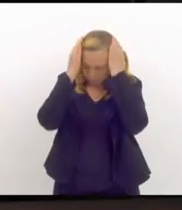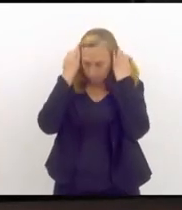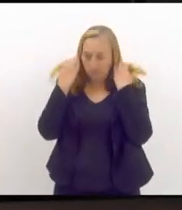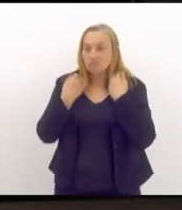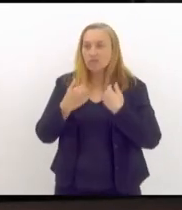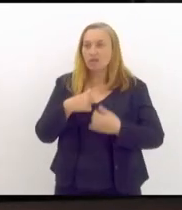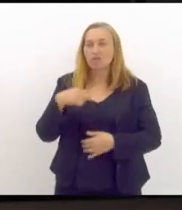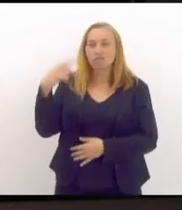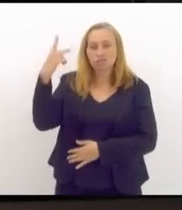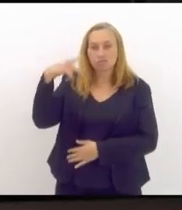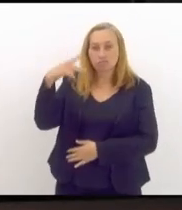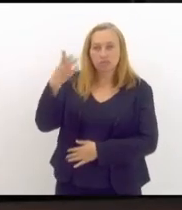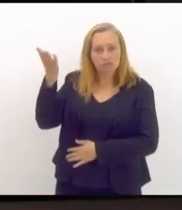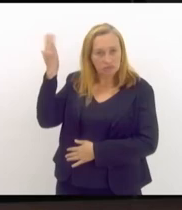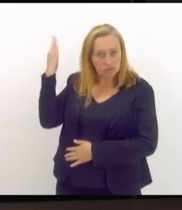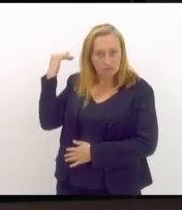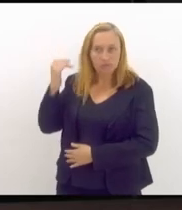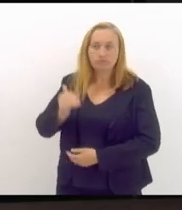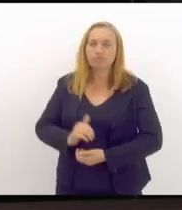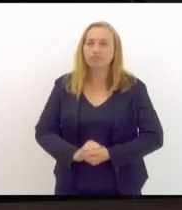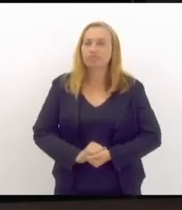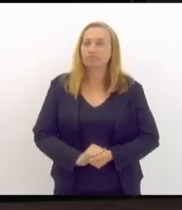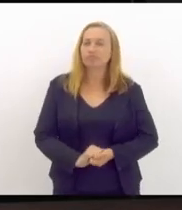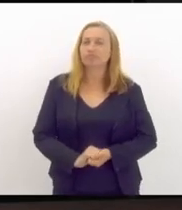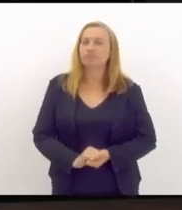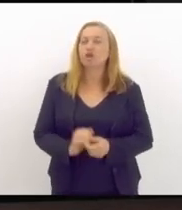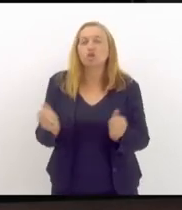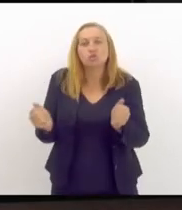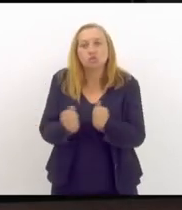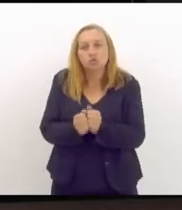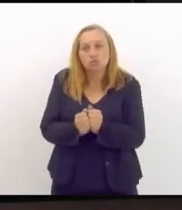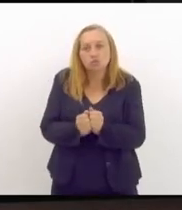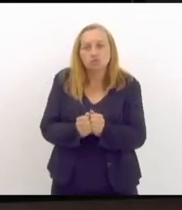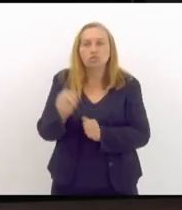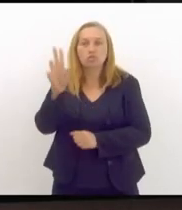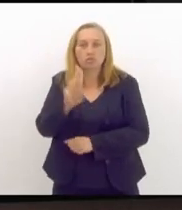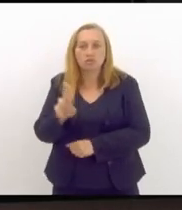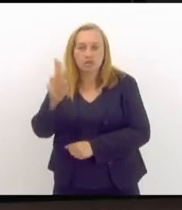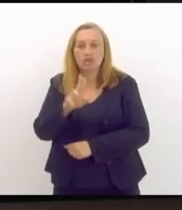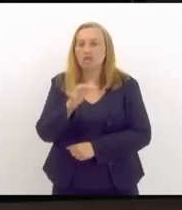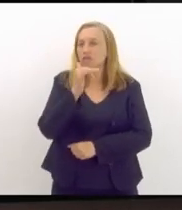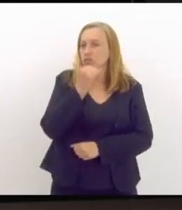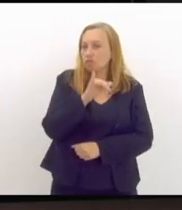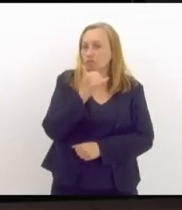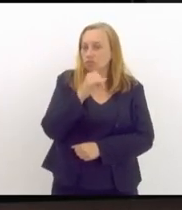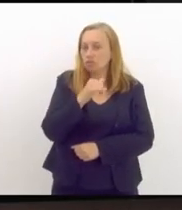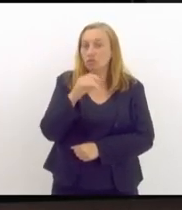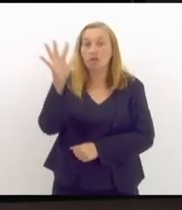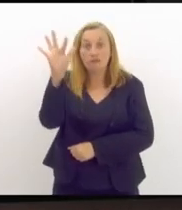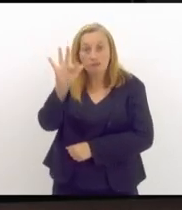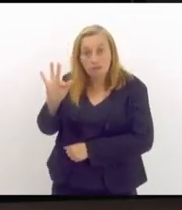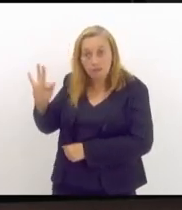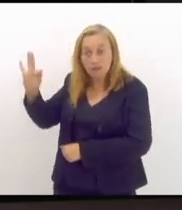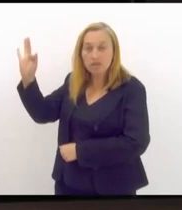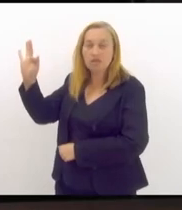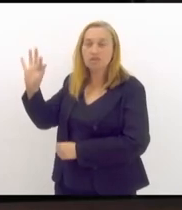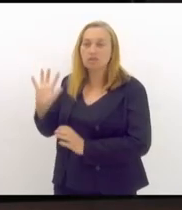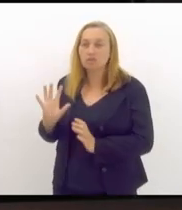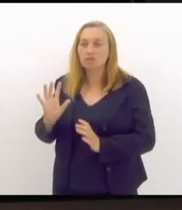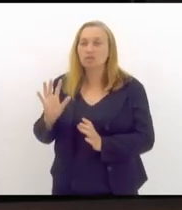Era vereador junto com a Universidade Federal Fluminense e com a Federação de